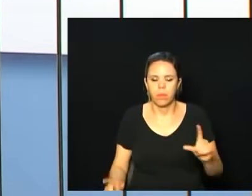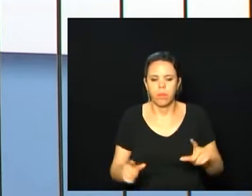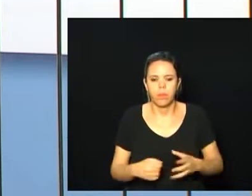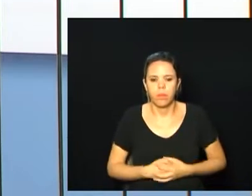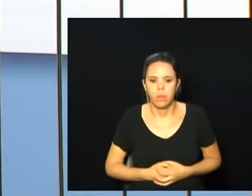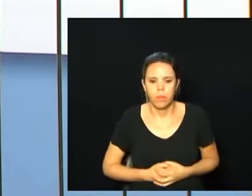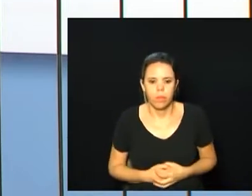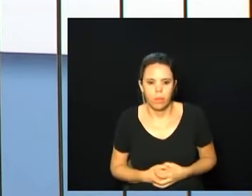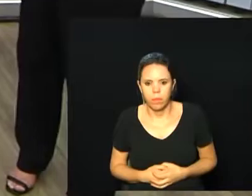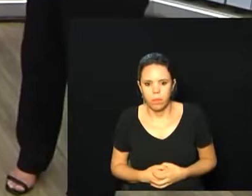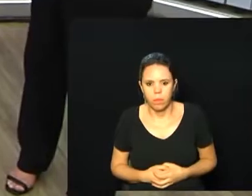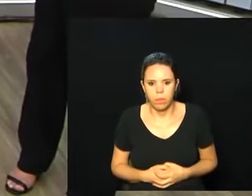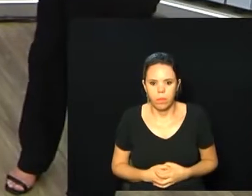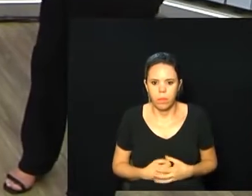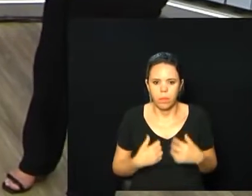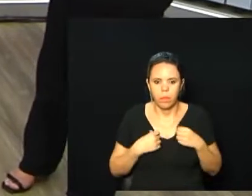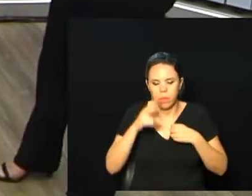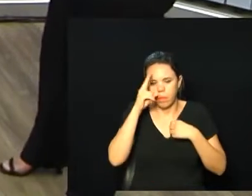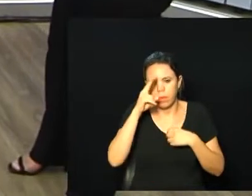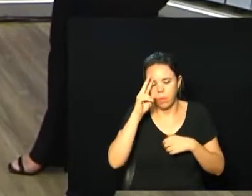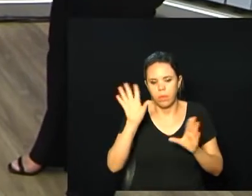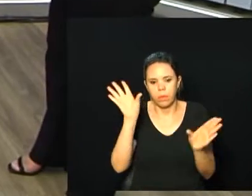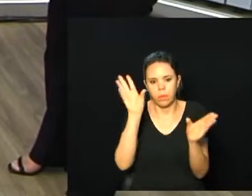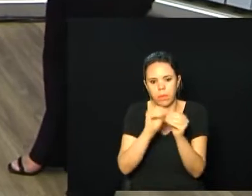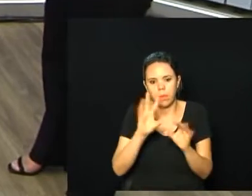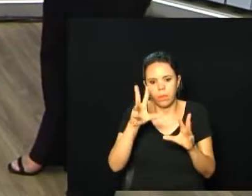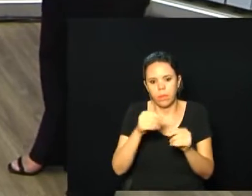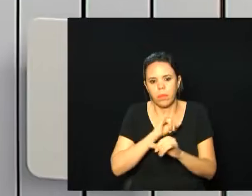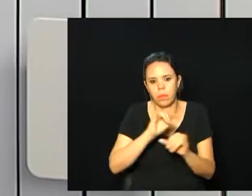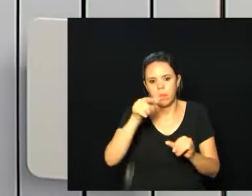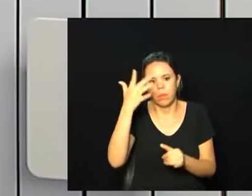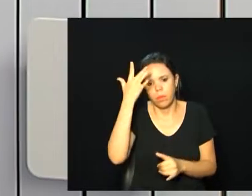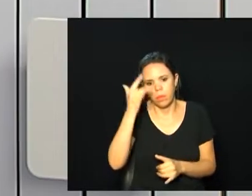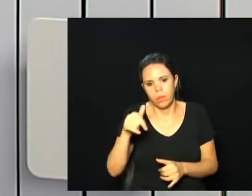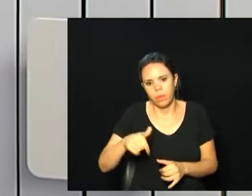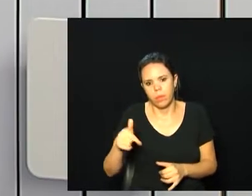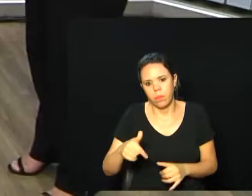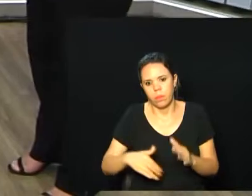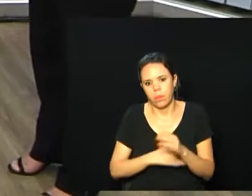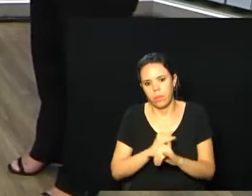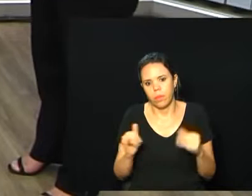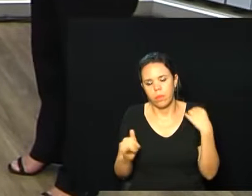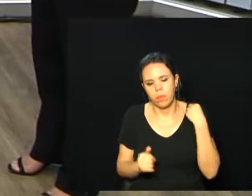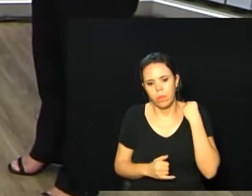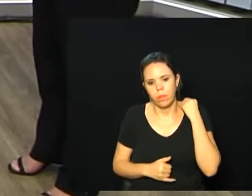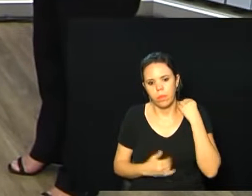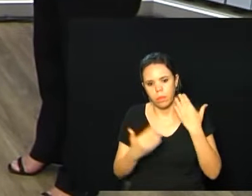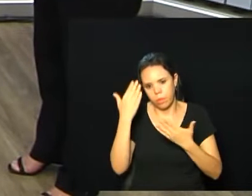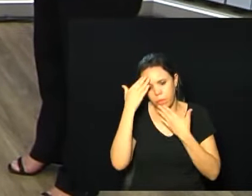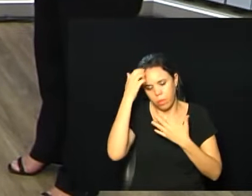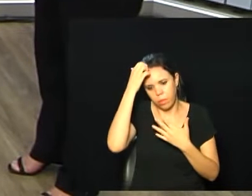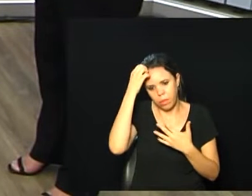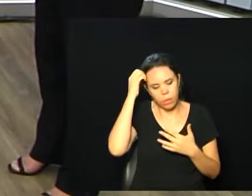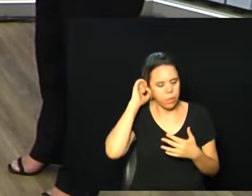youtube.com/TV Câmara Campinas. E lembrando que o resumo de tudo a gente te conta amanhã aqui no Câmara Notícia. Mirna, muito